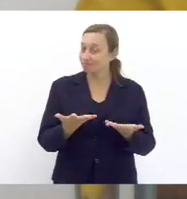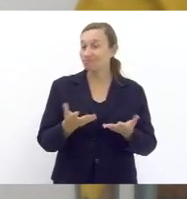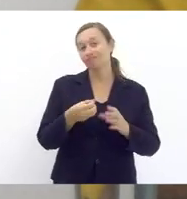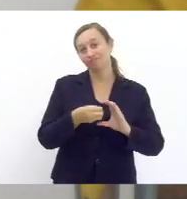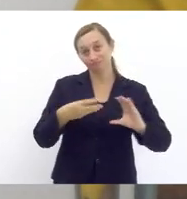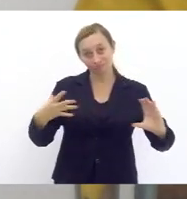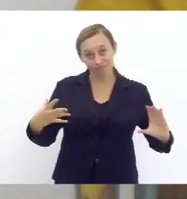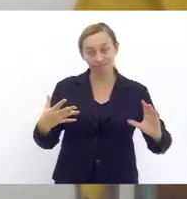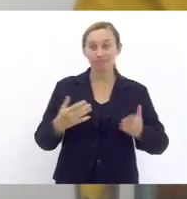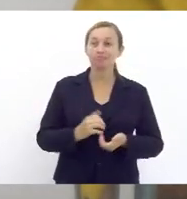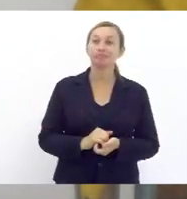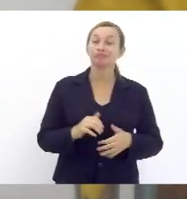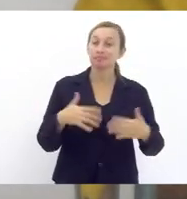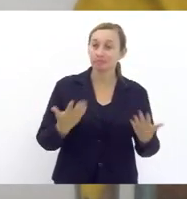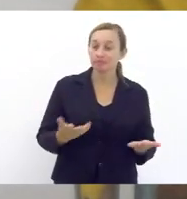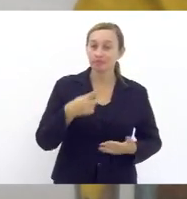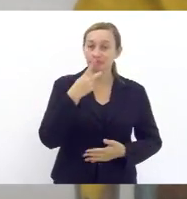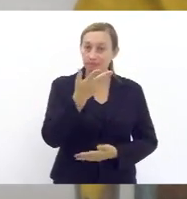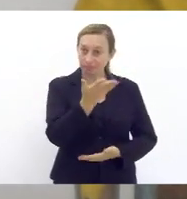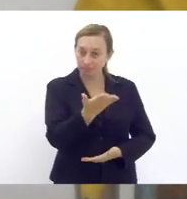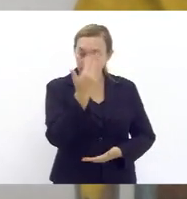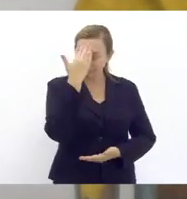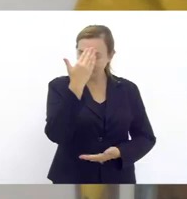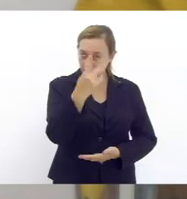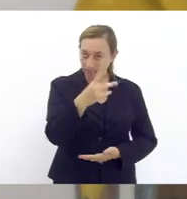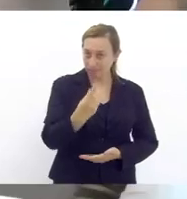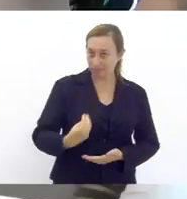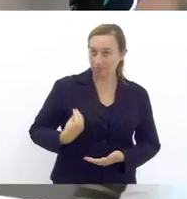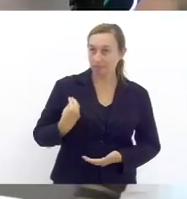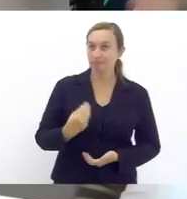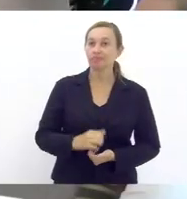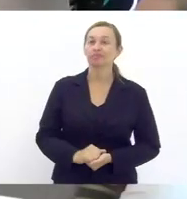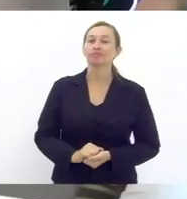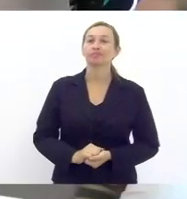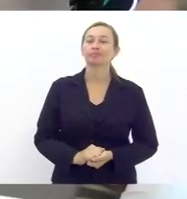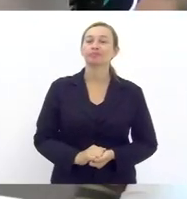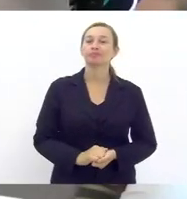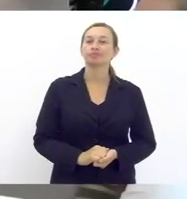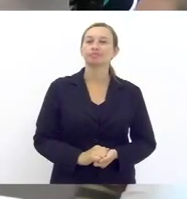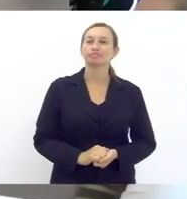essa característica então a palavra é sua obrigado pela sua presença